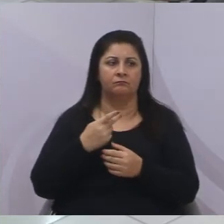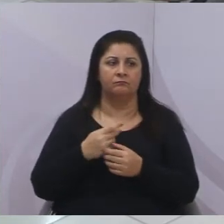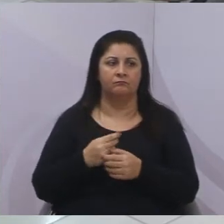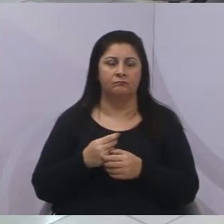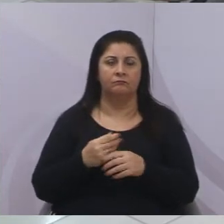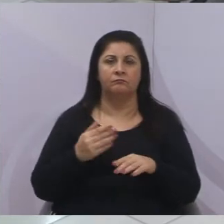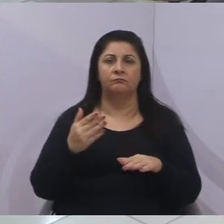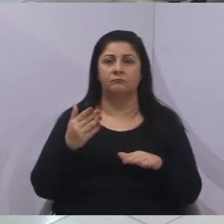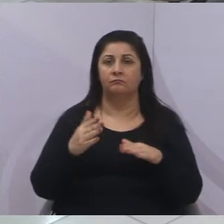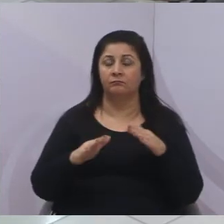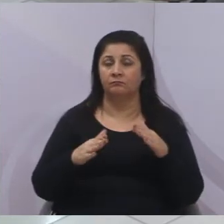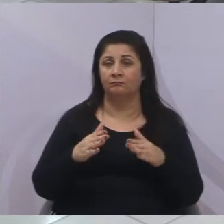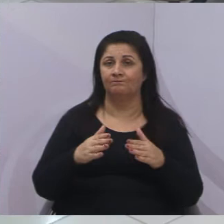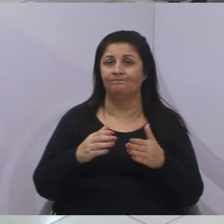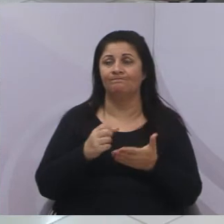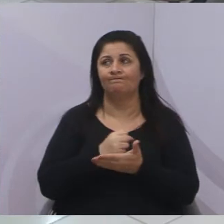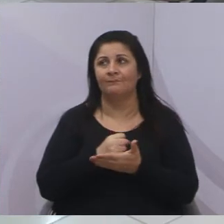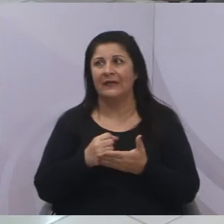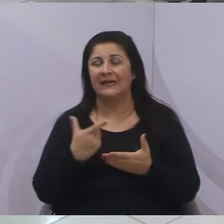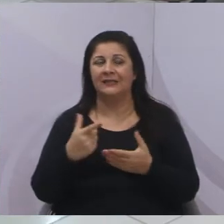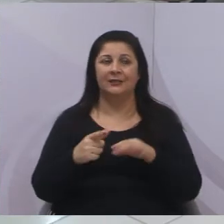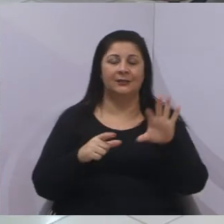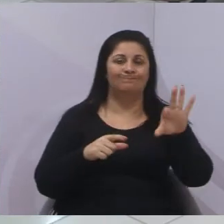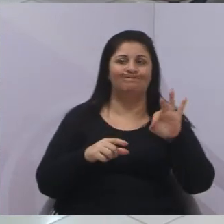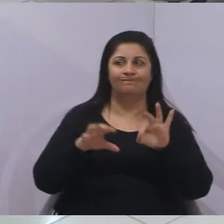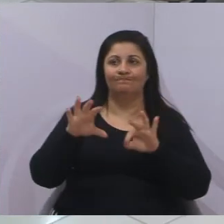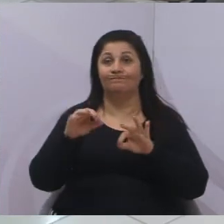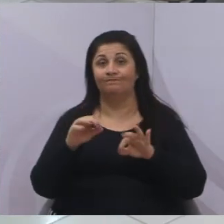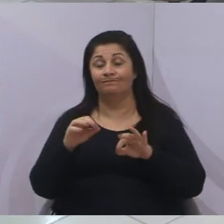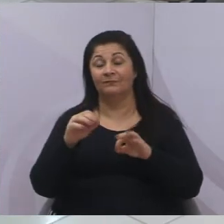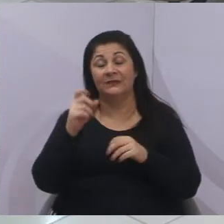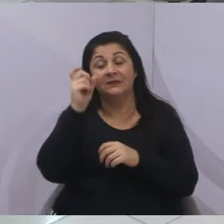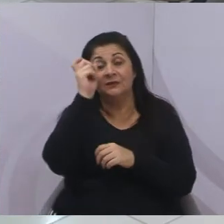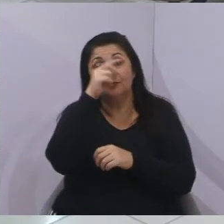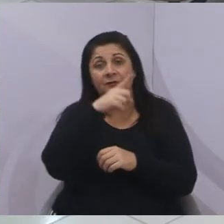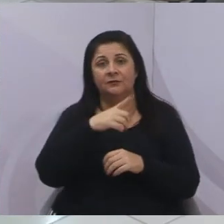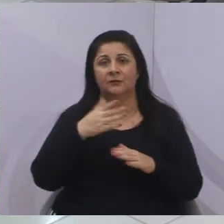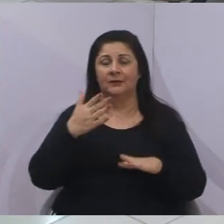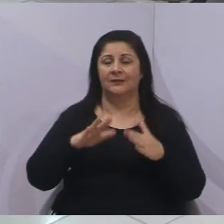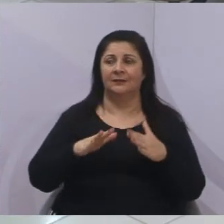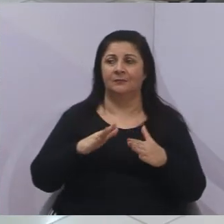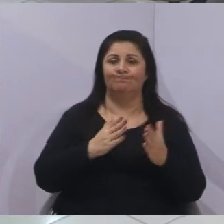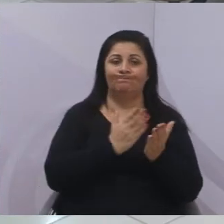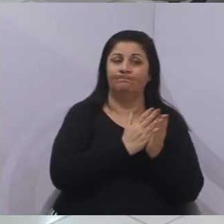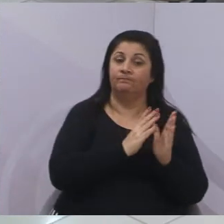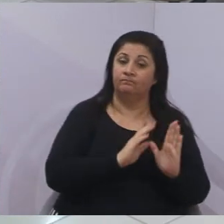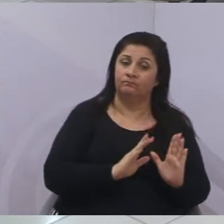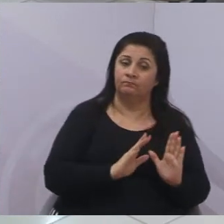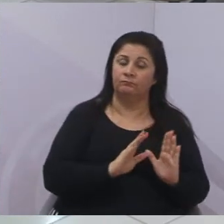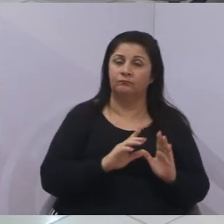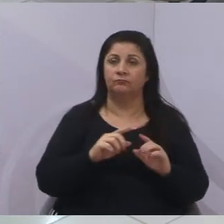por decisões muito difíceis, inclusive deixamos de fazer algumas coisas,